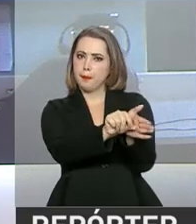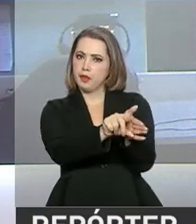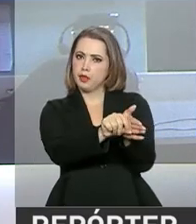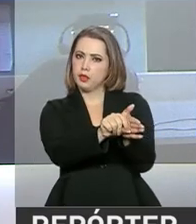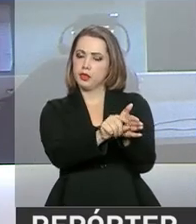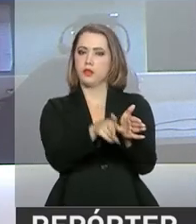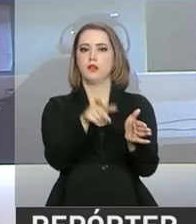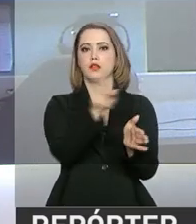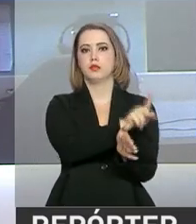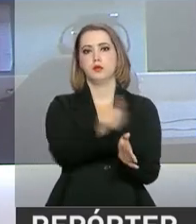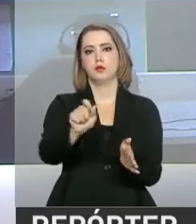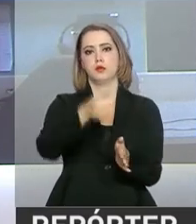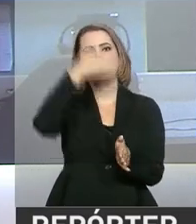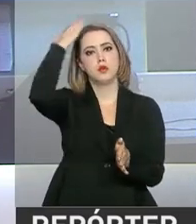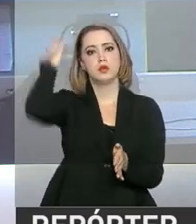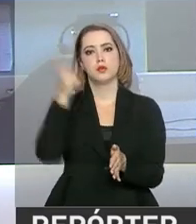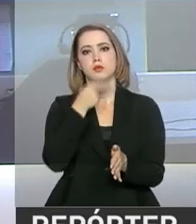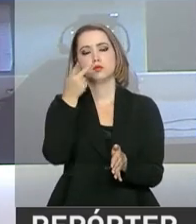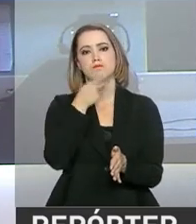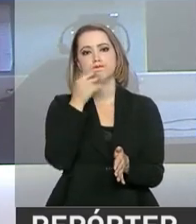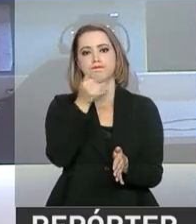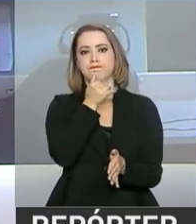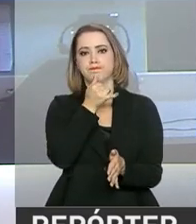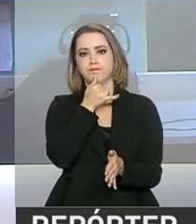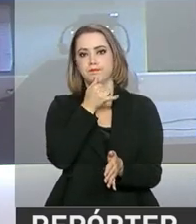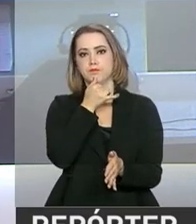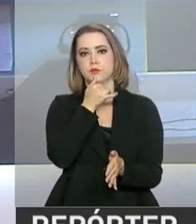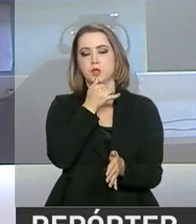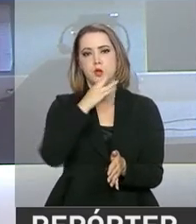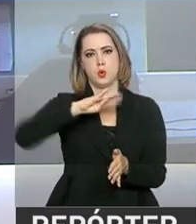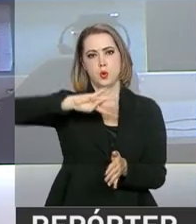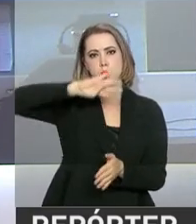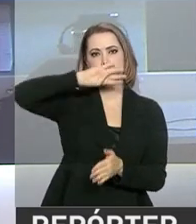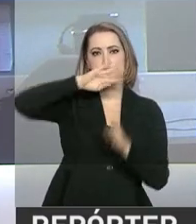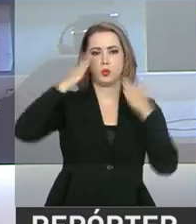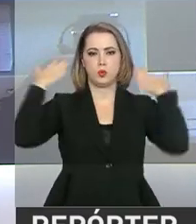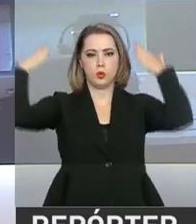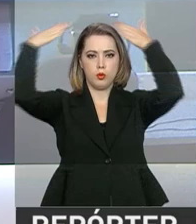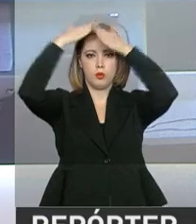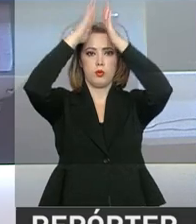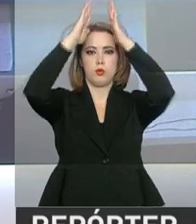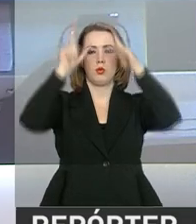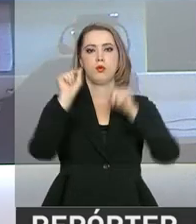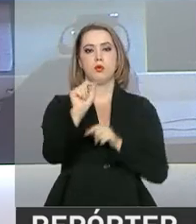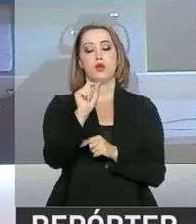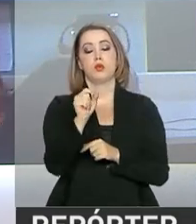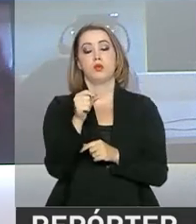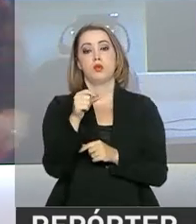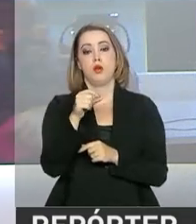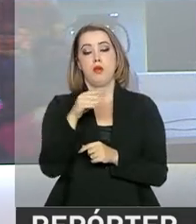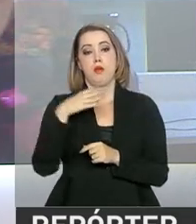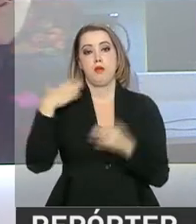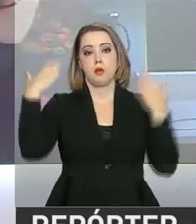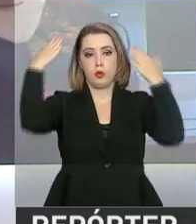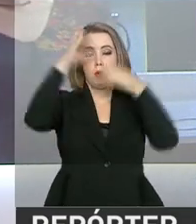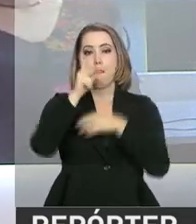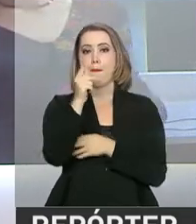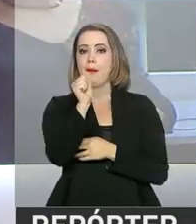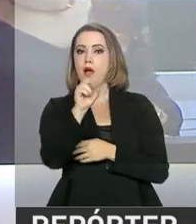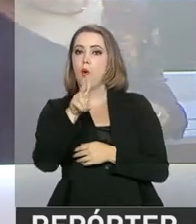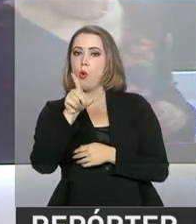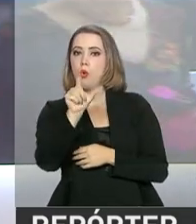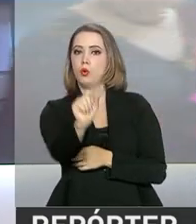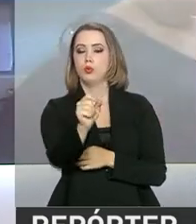Temer lamentou a morte de Dom Paulo Evaristo Arnes, arcebispo emérito da Arquidiocese de São Paulo. Temer disse que Dom Paulo foi